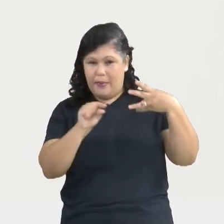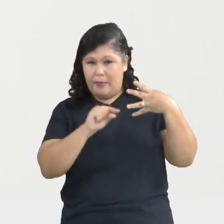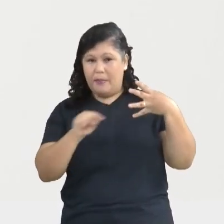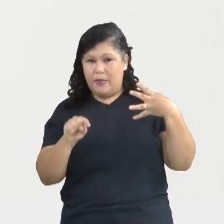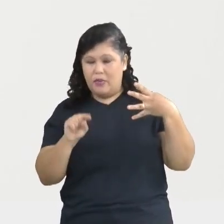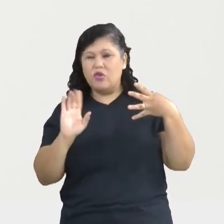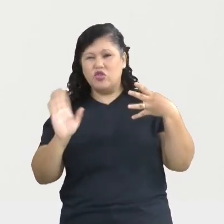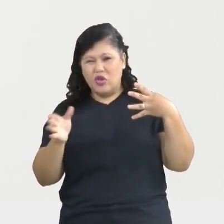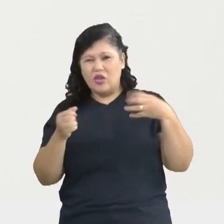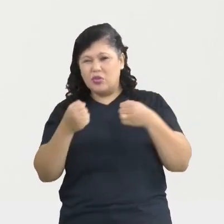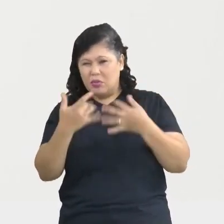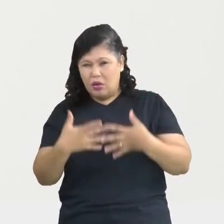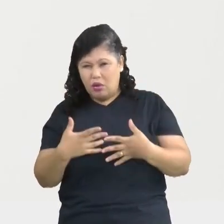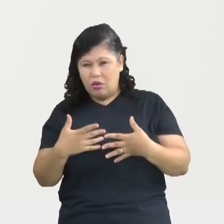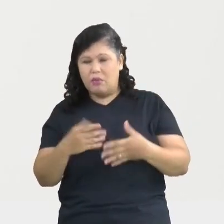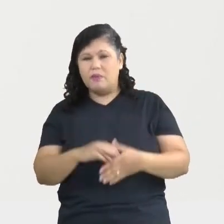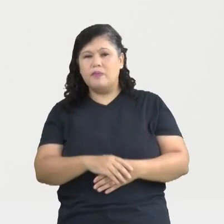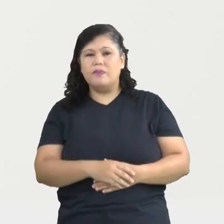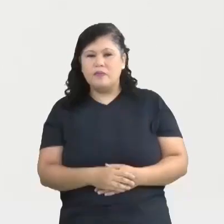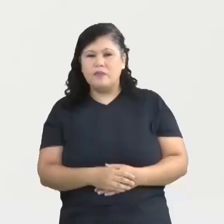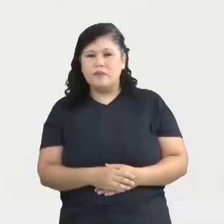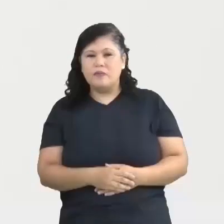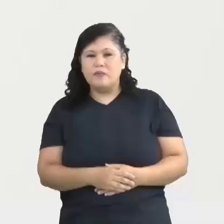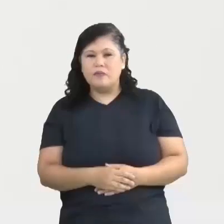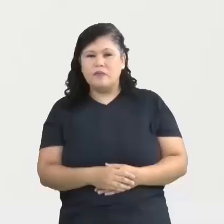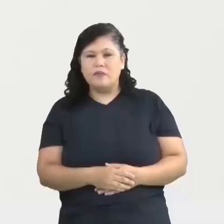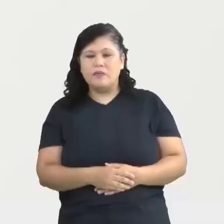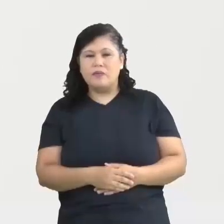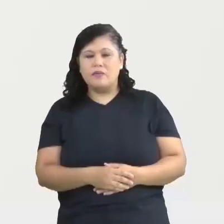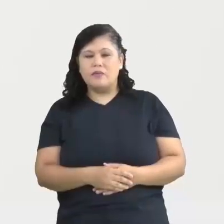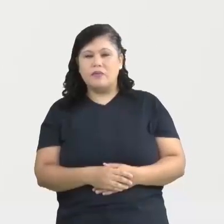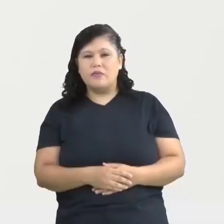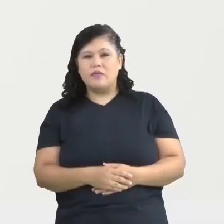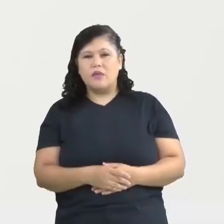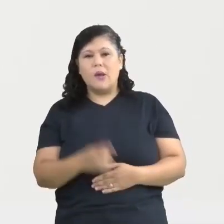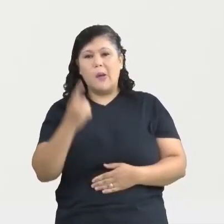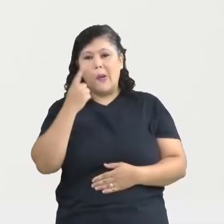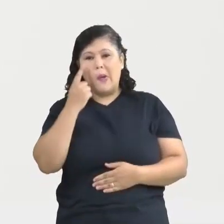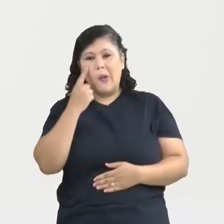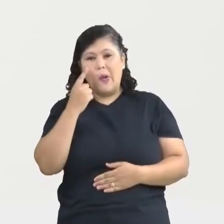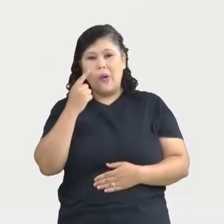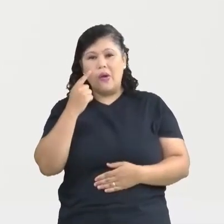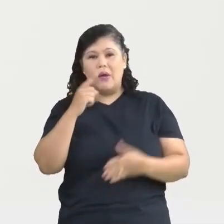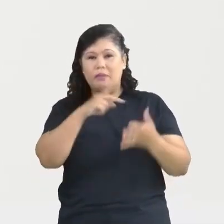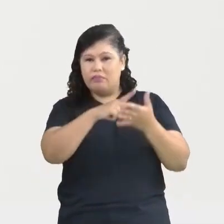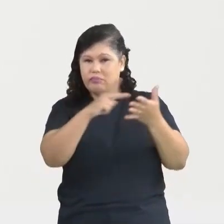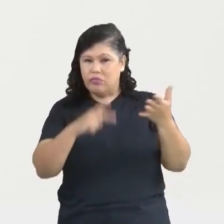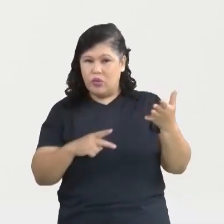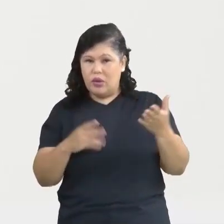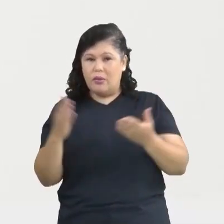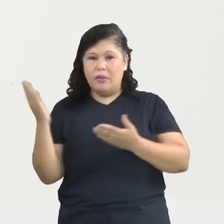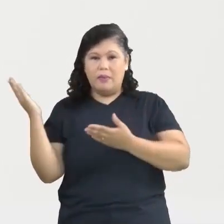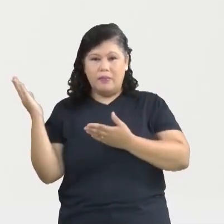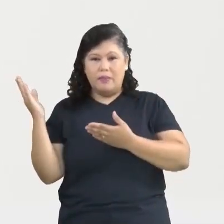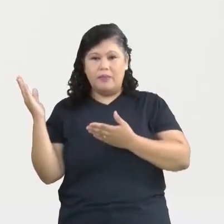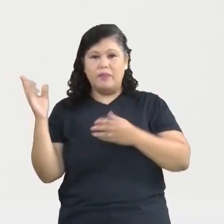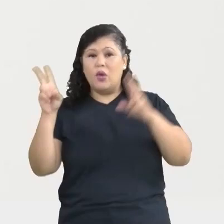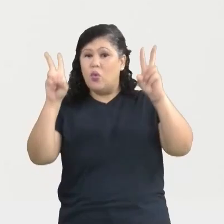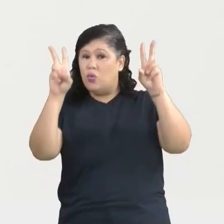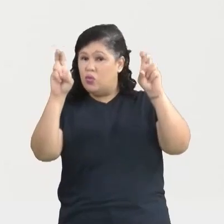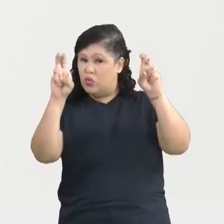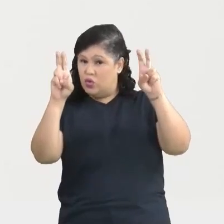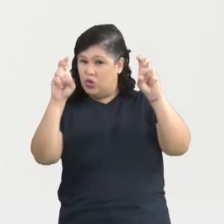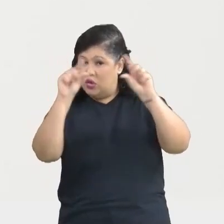para vocês. Vamos lá para o nosso poema. Olha só, isso aqui é o título. Vou